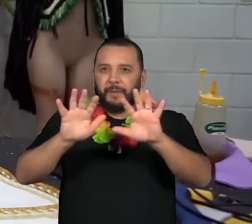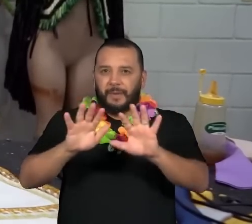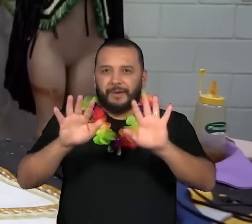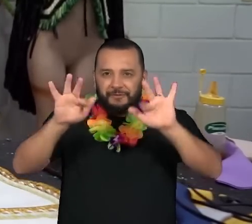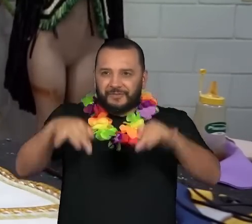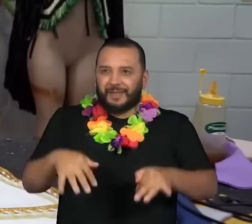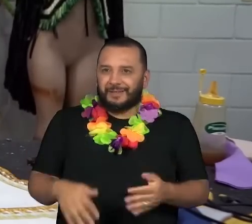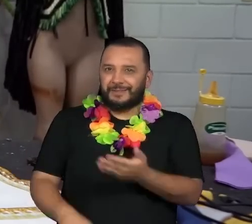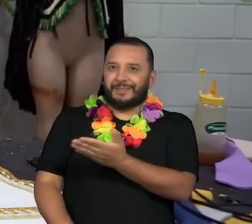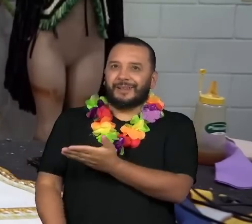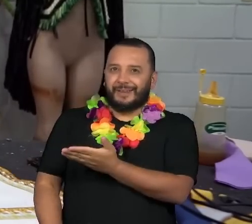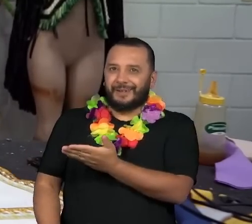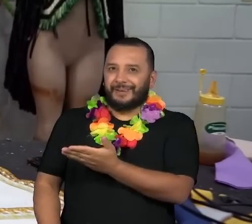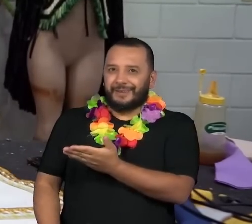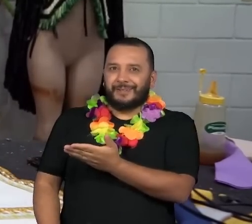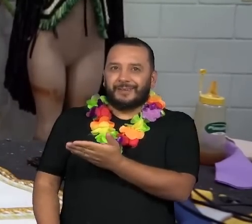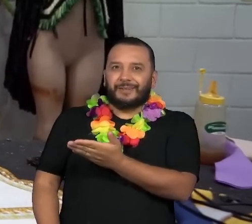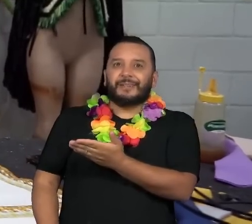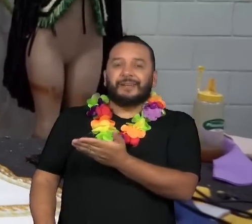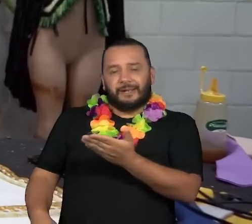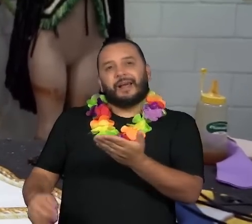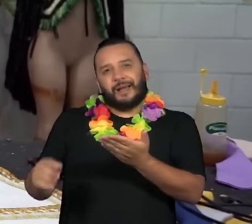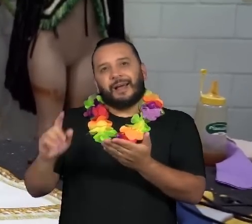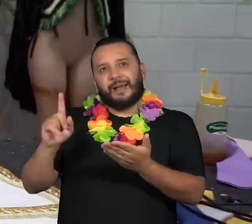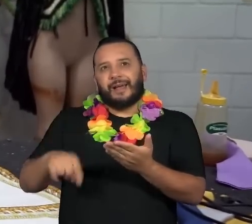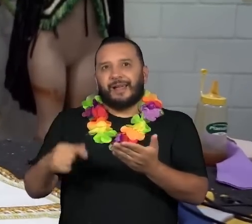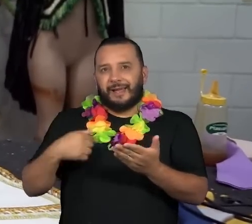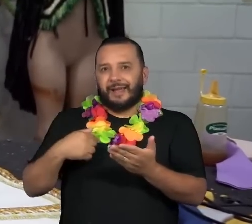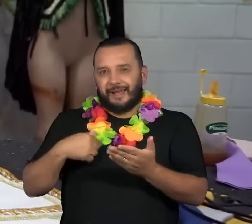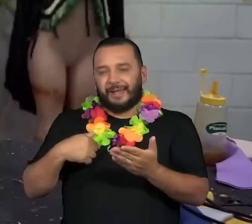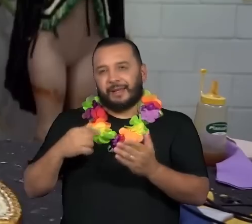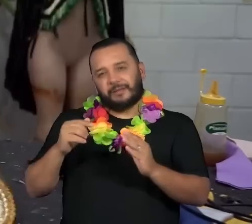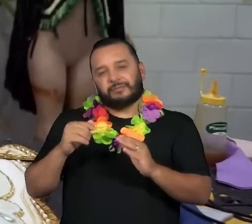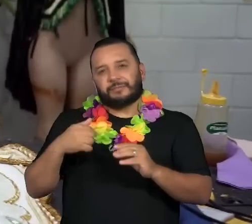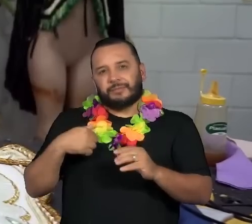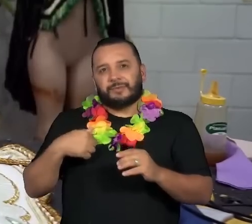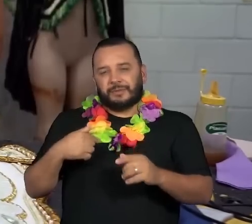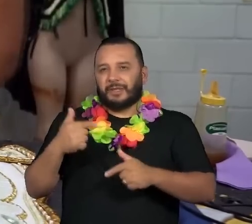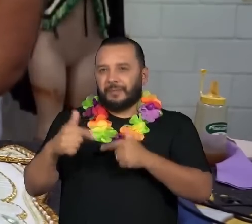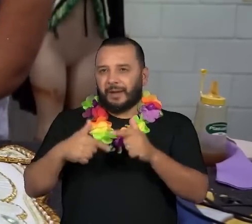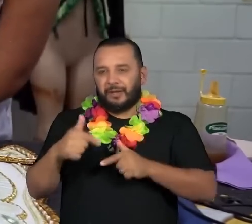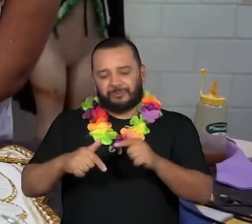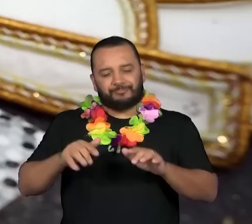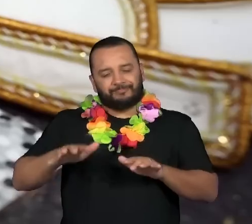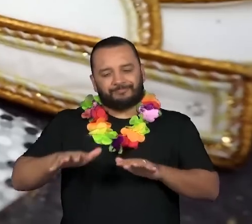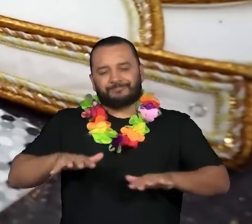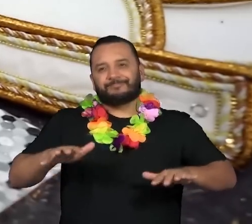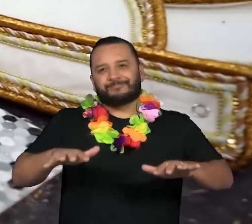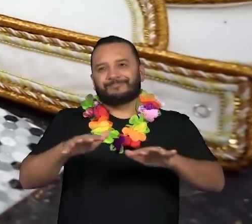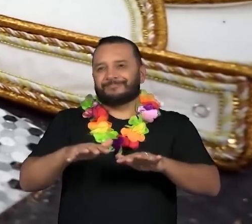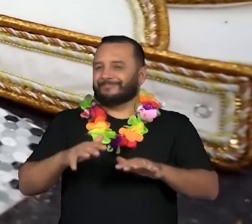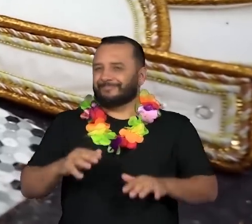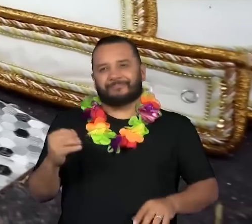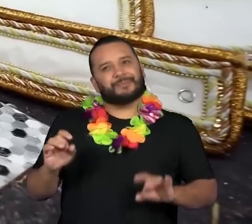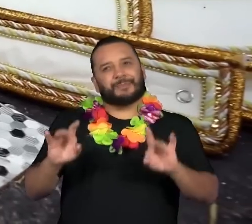finalizar. Como eu digo para todos, acabamento e bom gosto não tem preço.